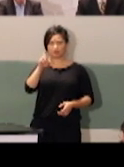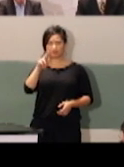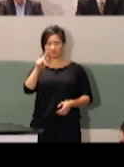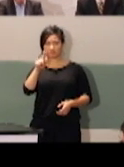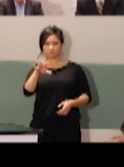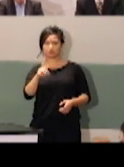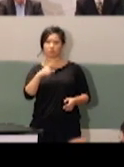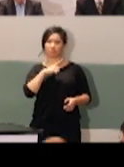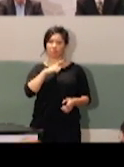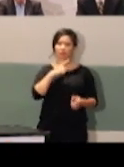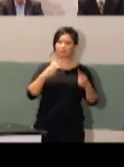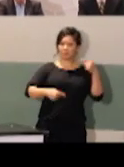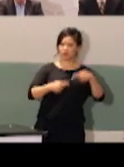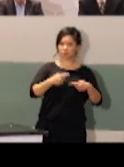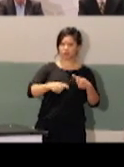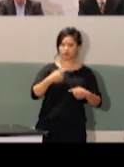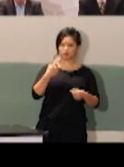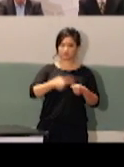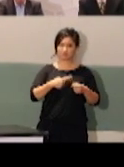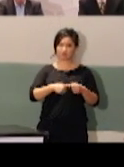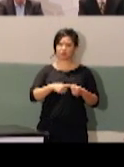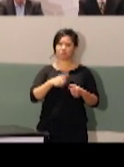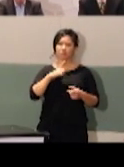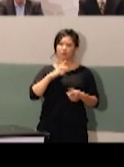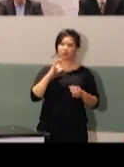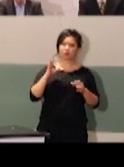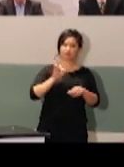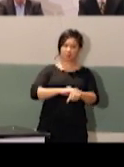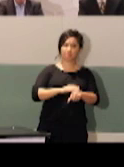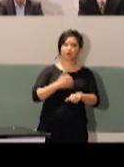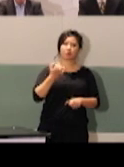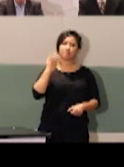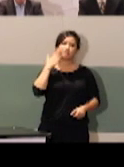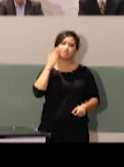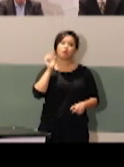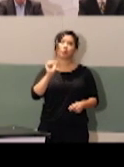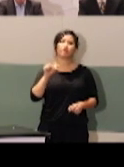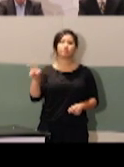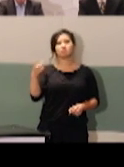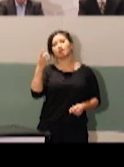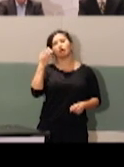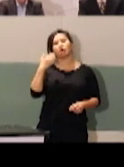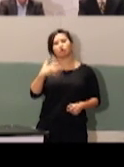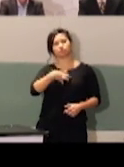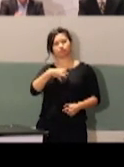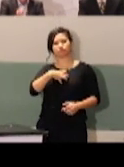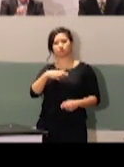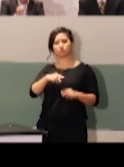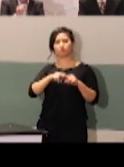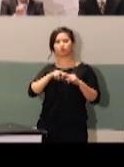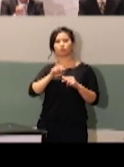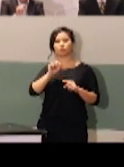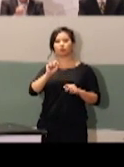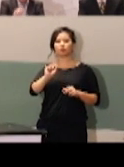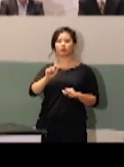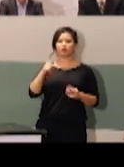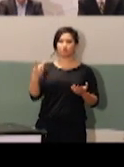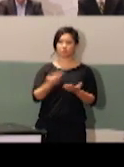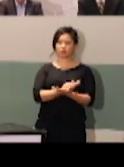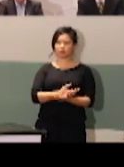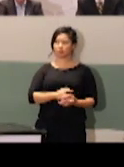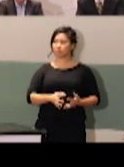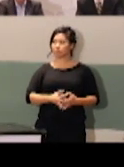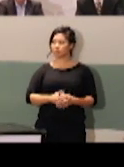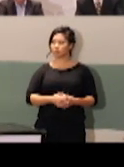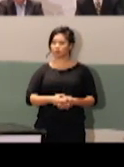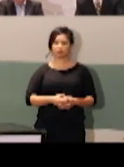uma história longa da militância aqui, como se sentiu diante de fatos dessa gravidade? Candidato, antes que o senhor responda, eu